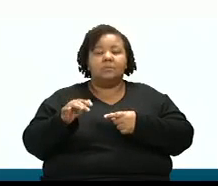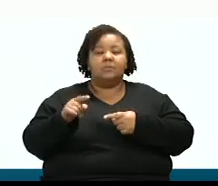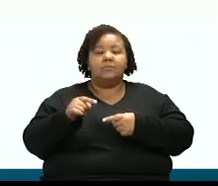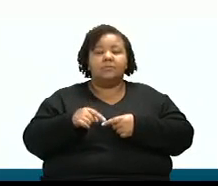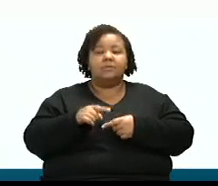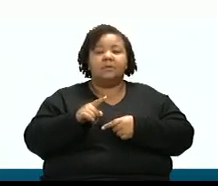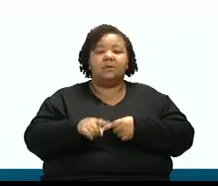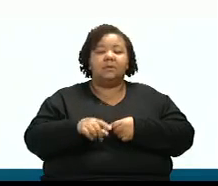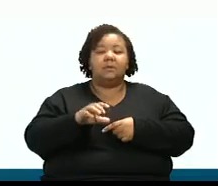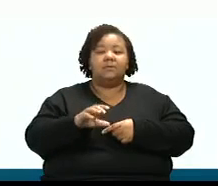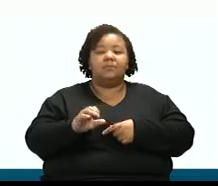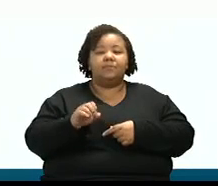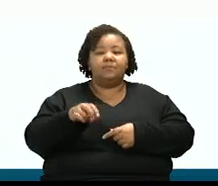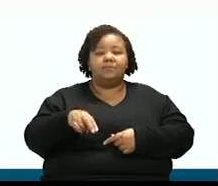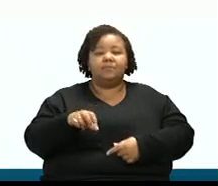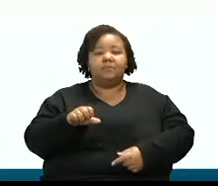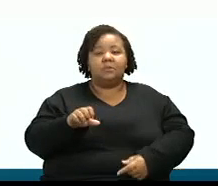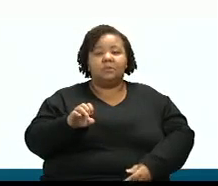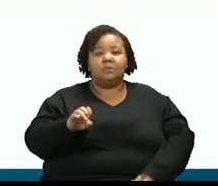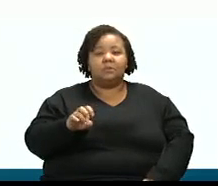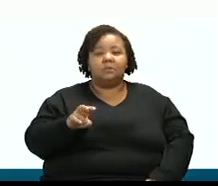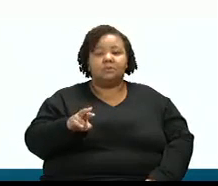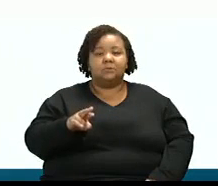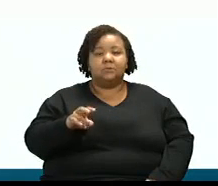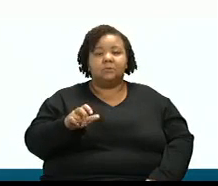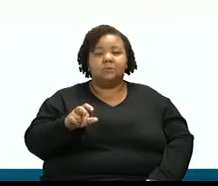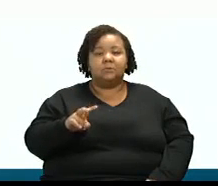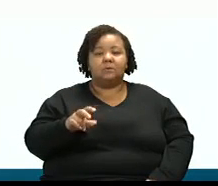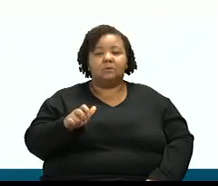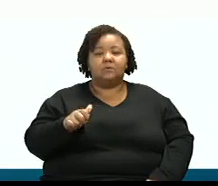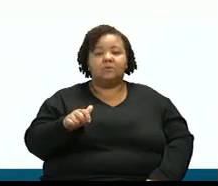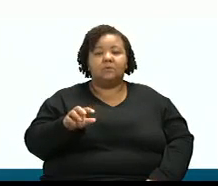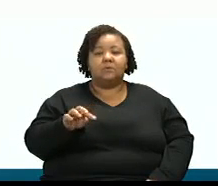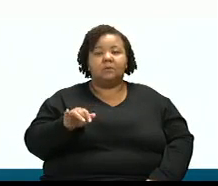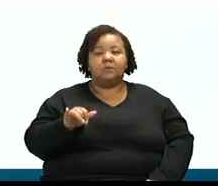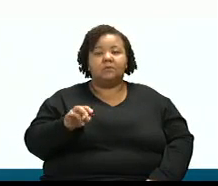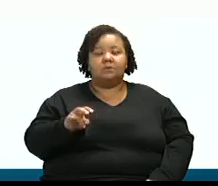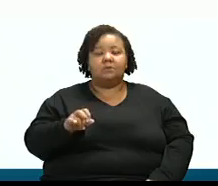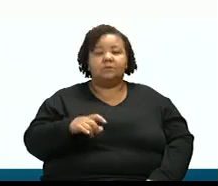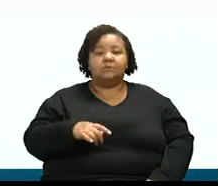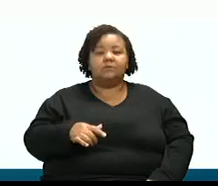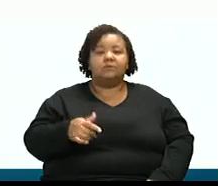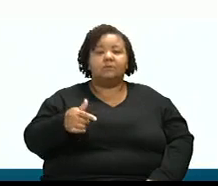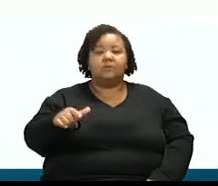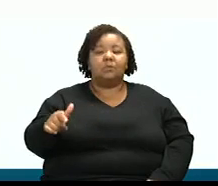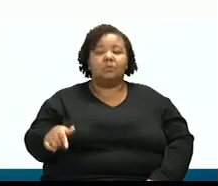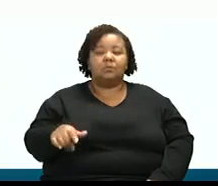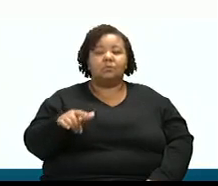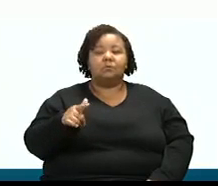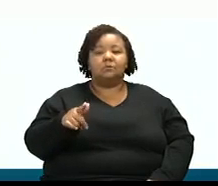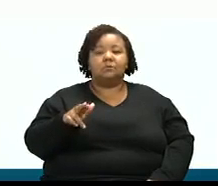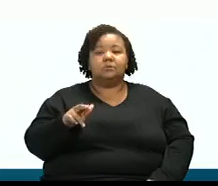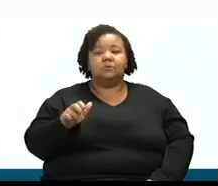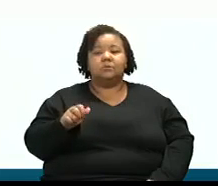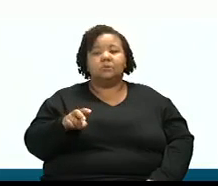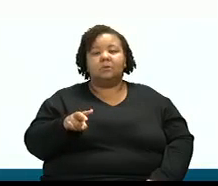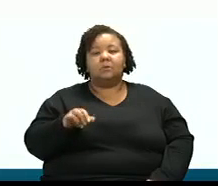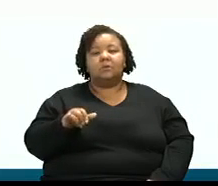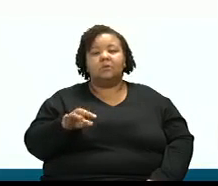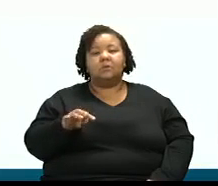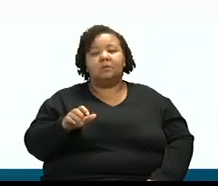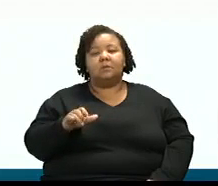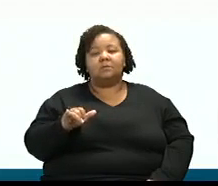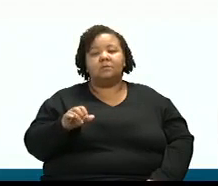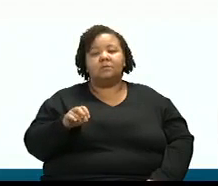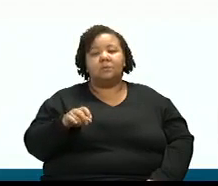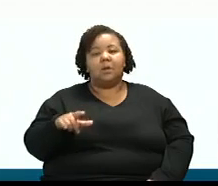é conservativo. E nós temos campos gravitacionais, campos elétricos, como exemplos de campos